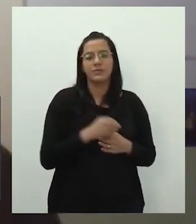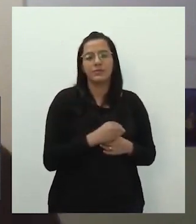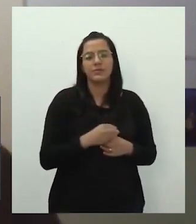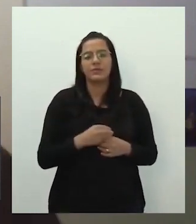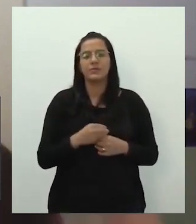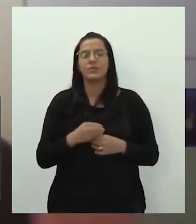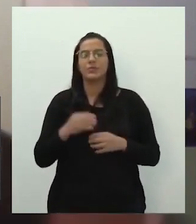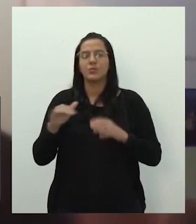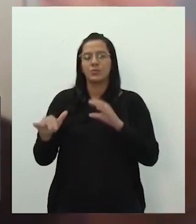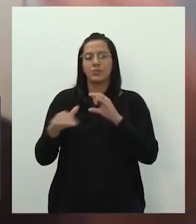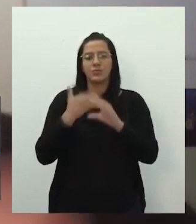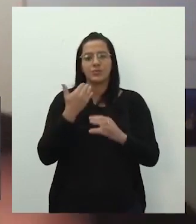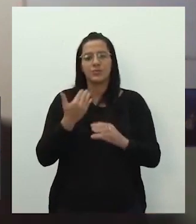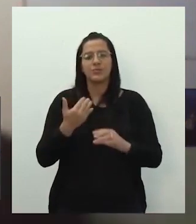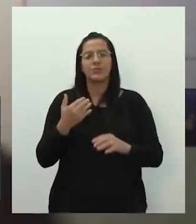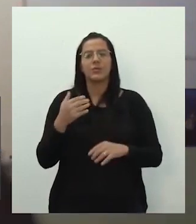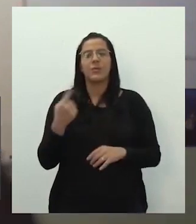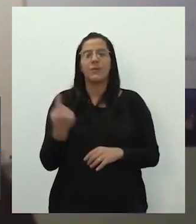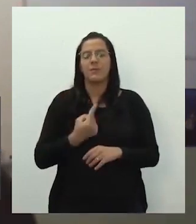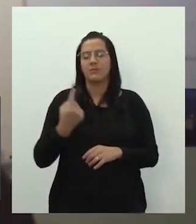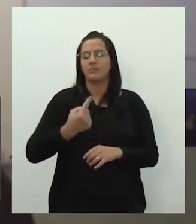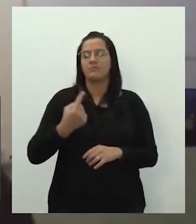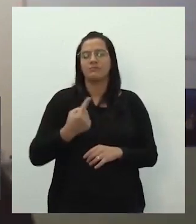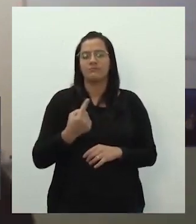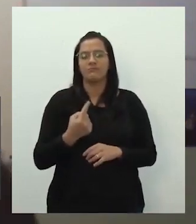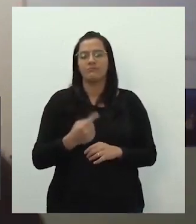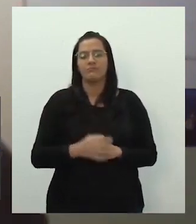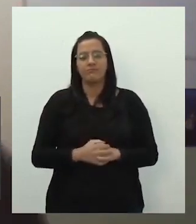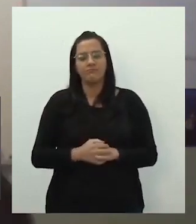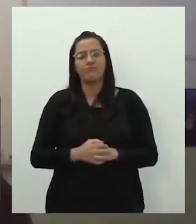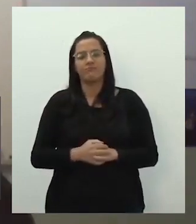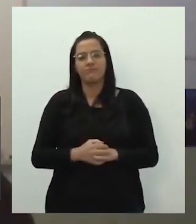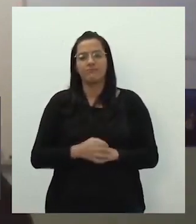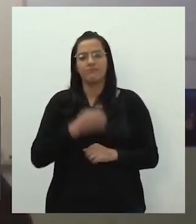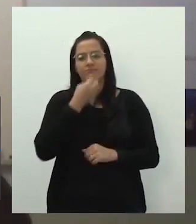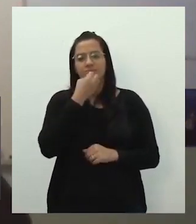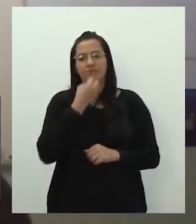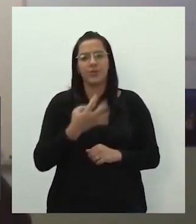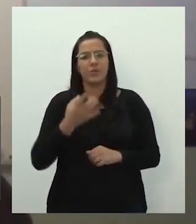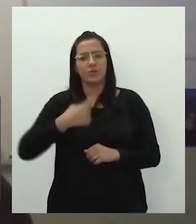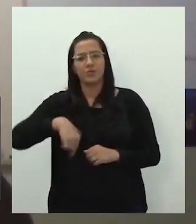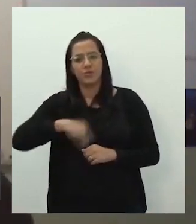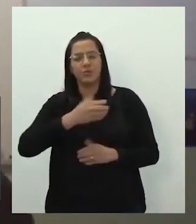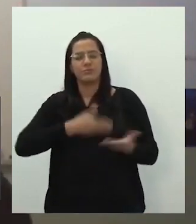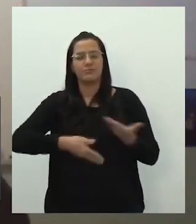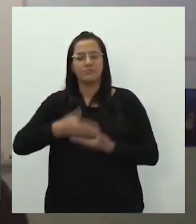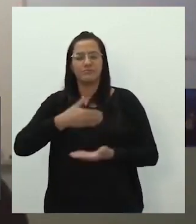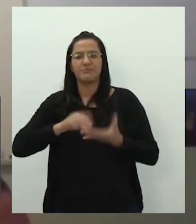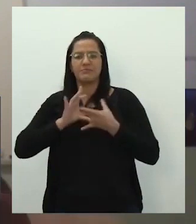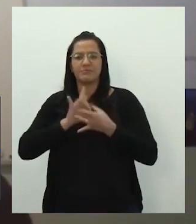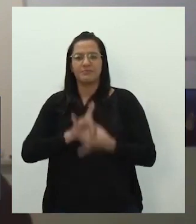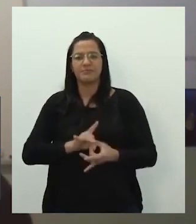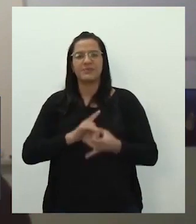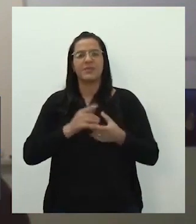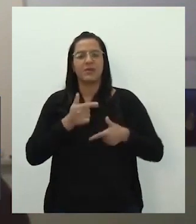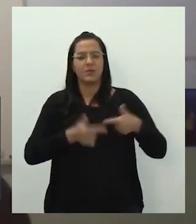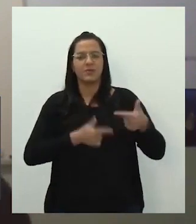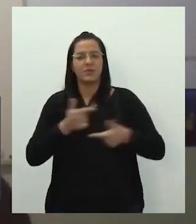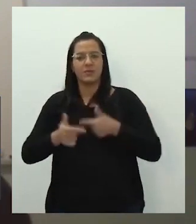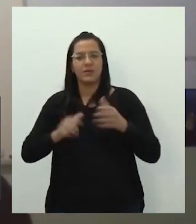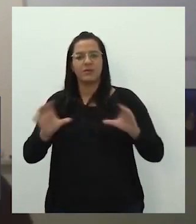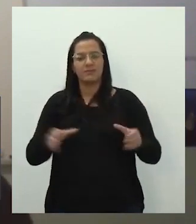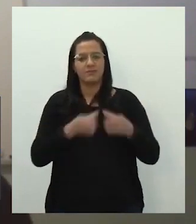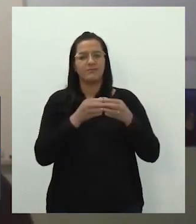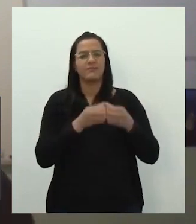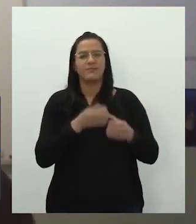que envia aí o primeiro emotion, né? Todos nós somos passíveis disso. Bom, mas esse é o trabalho junto com a equipe e aí